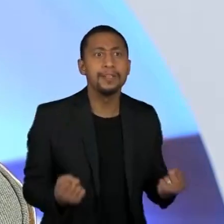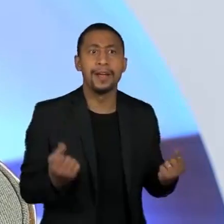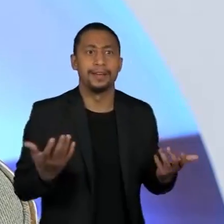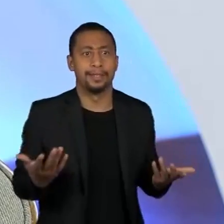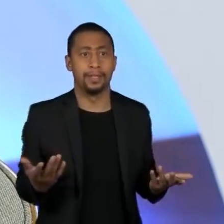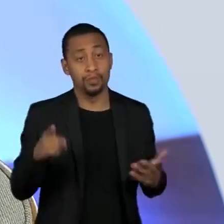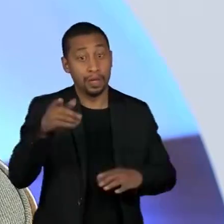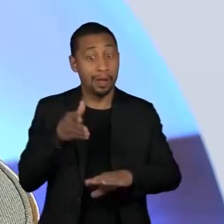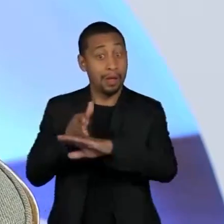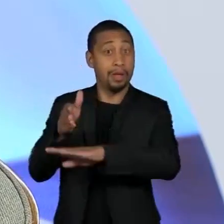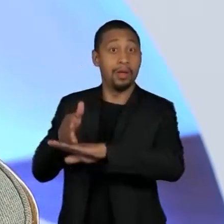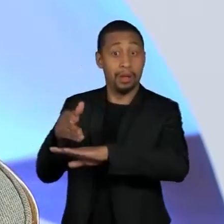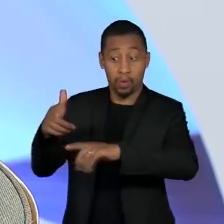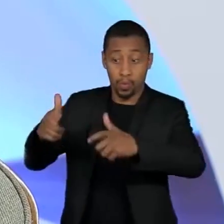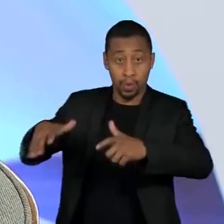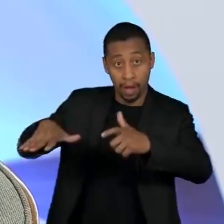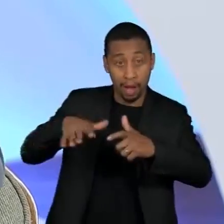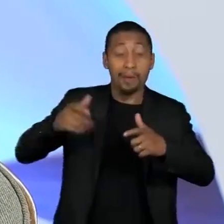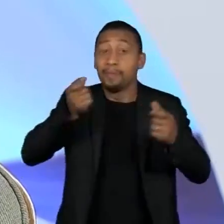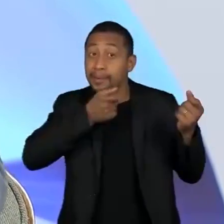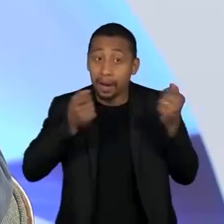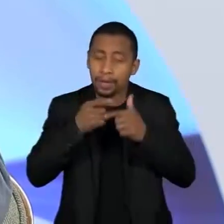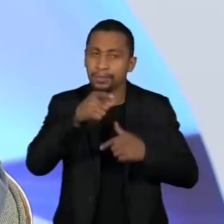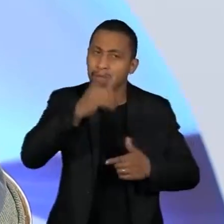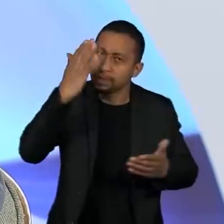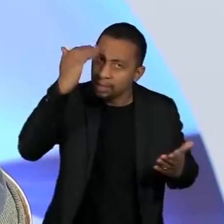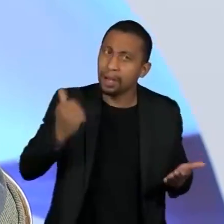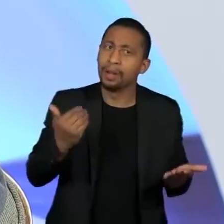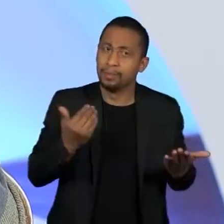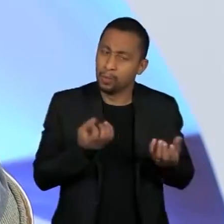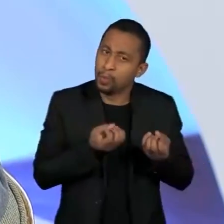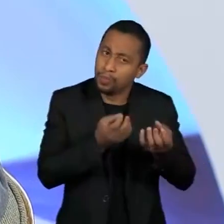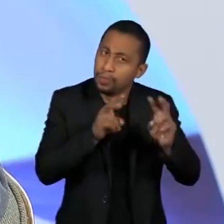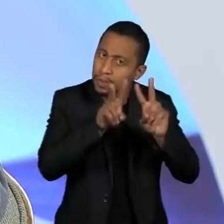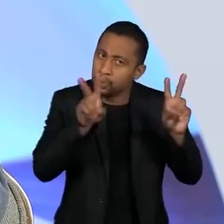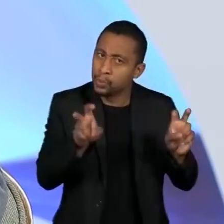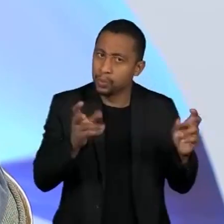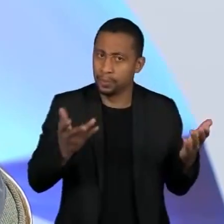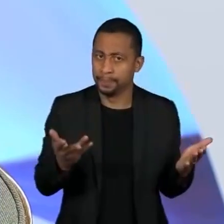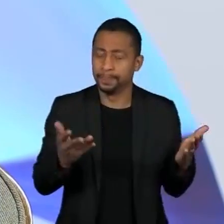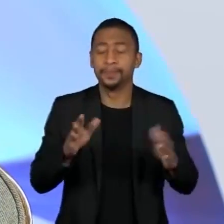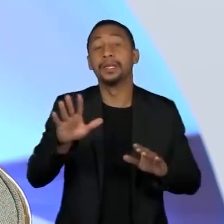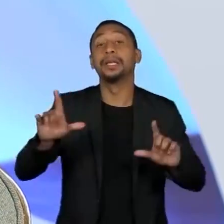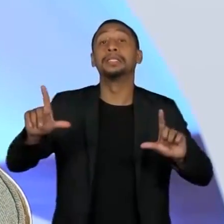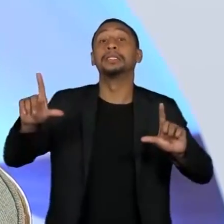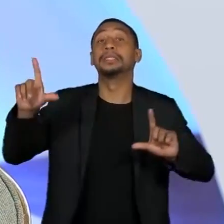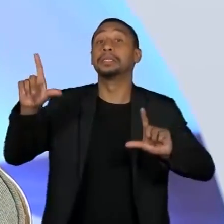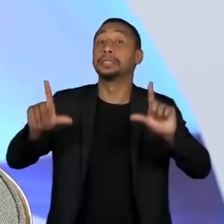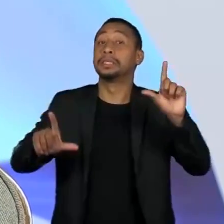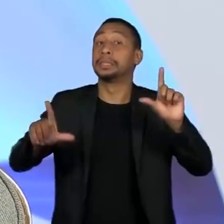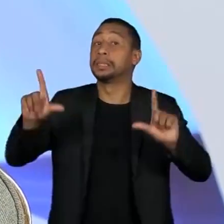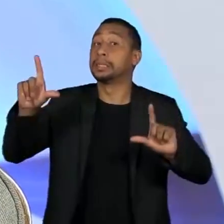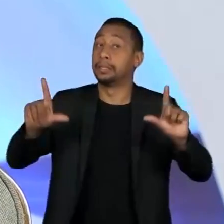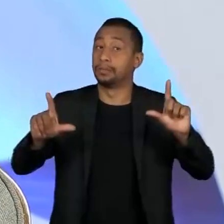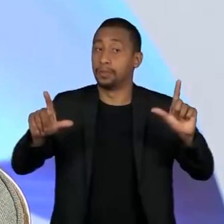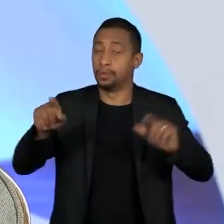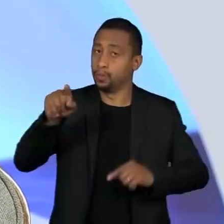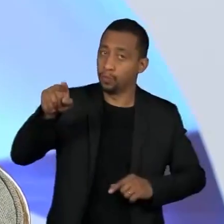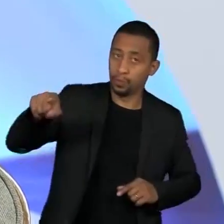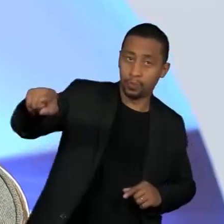você sabe que vai ter certo na televisão você tá na sua